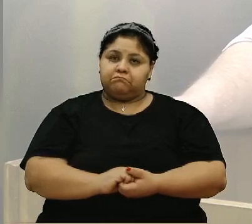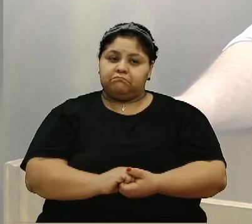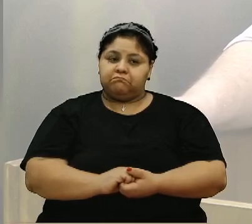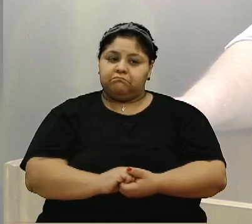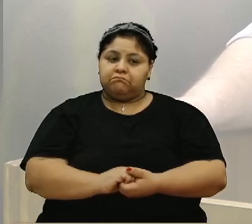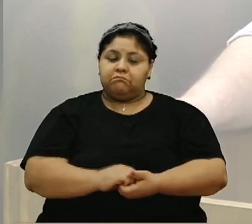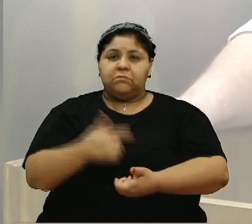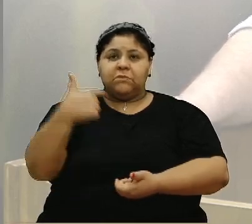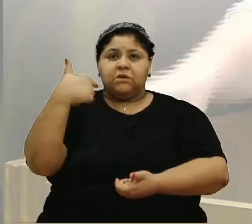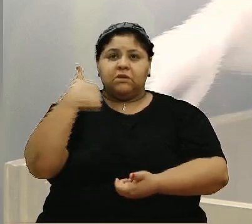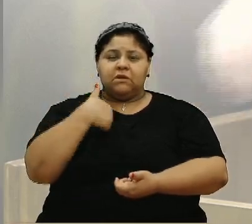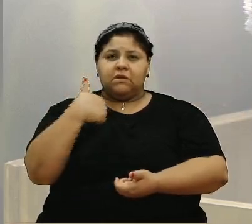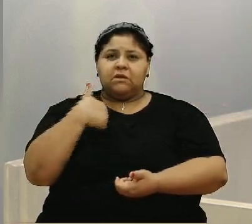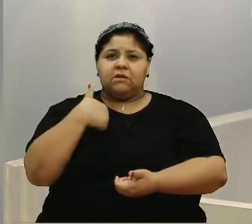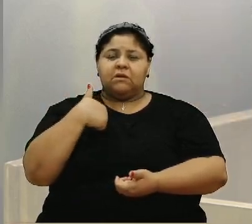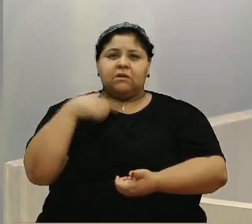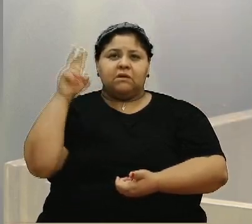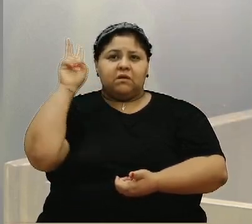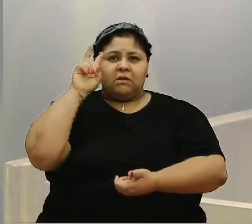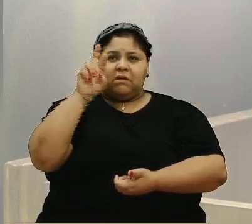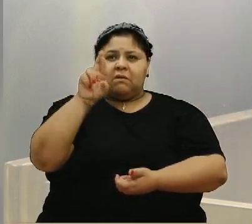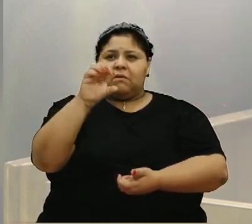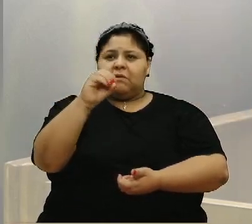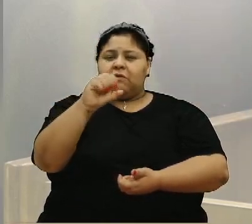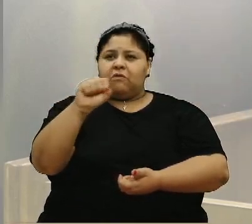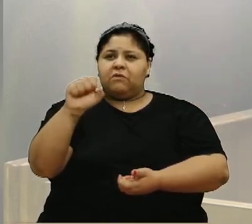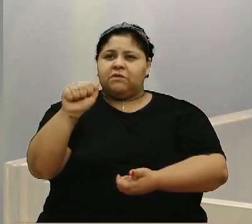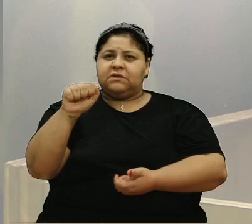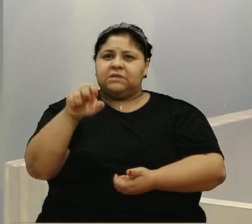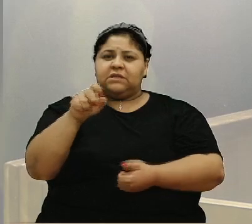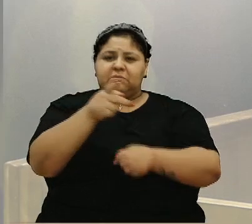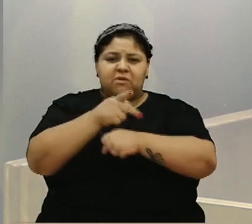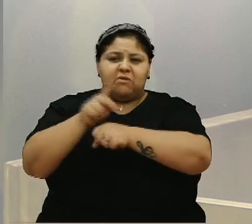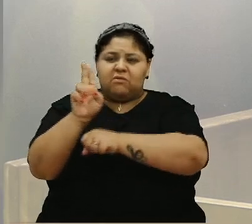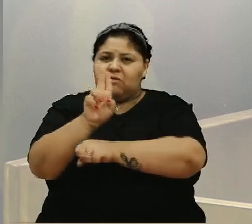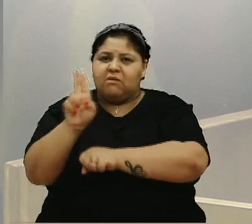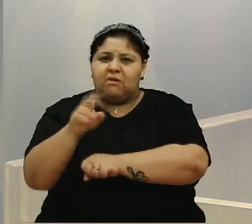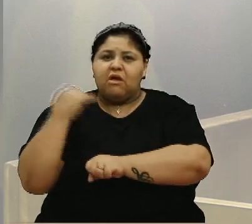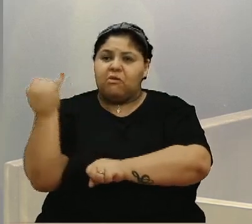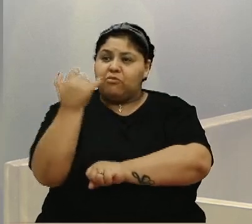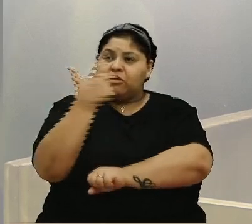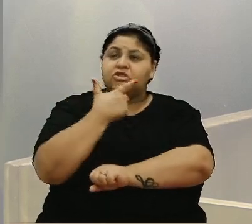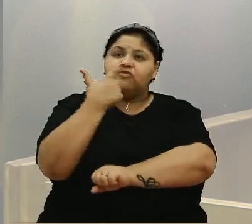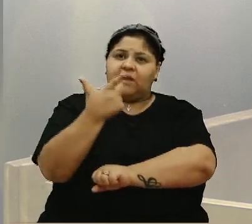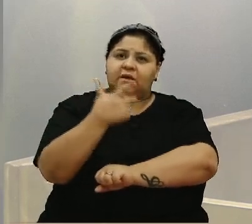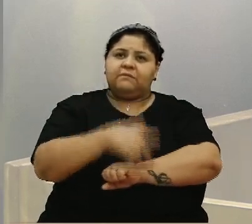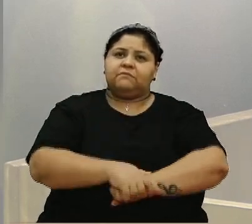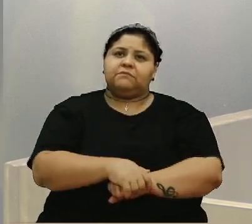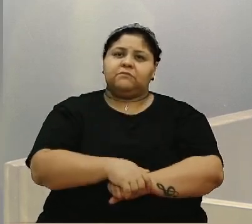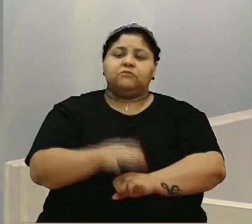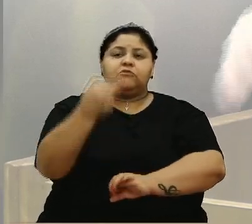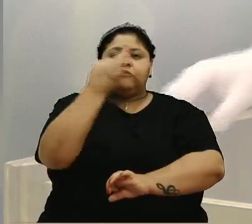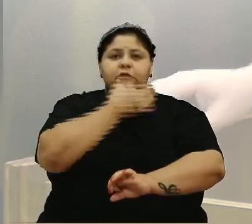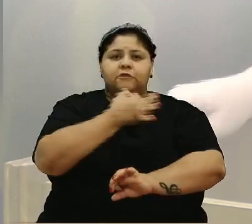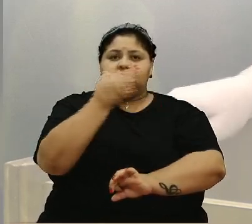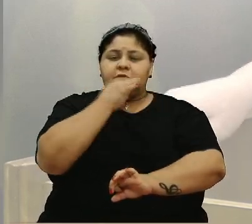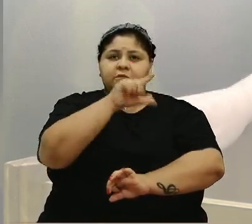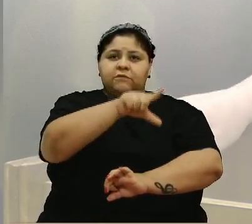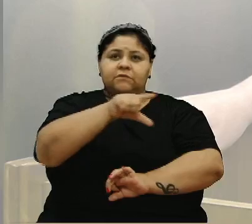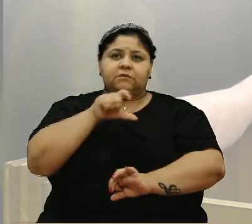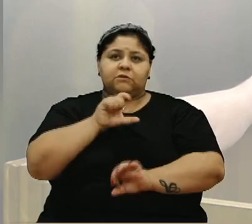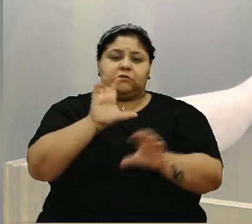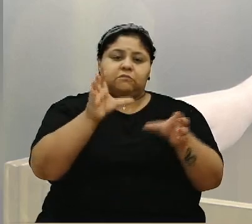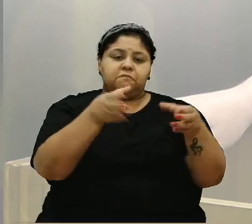Né? E eu até me socorri da Rosane Oliveira para buscar algum desses nomes, porque é importante a gente citar. Caxias do Sul elegeu uma